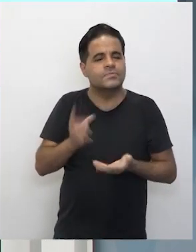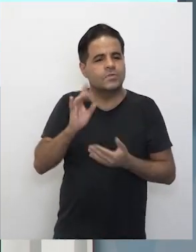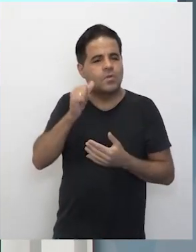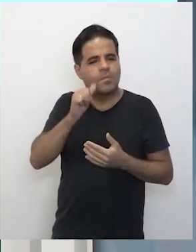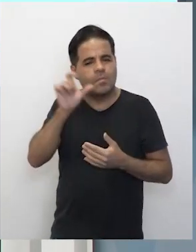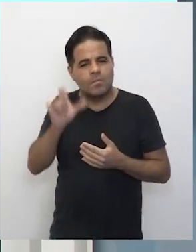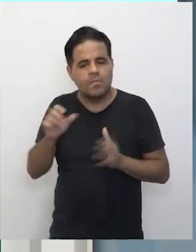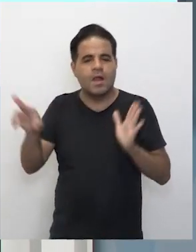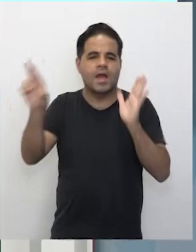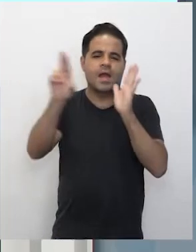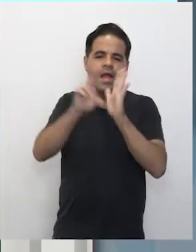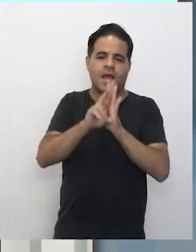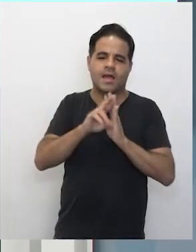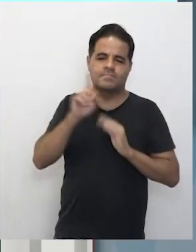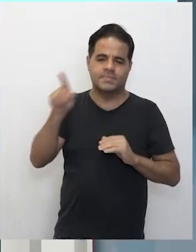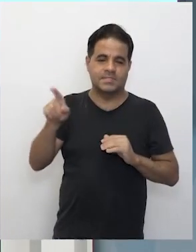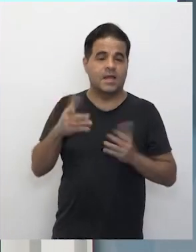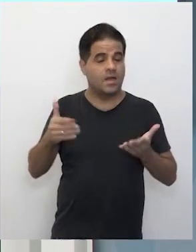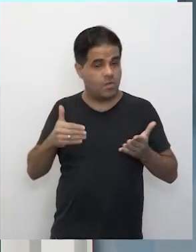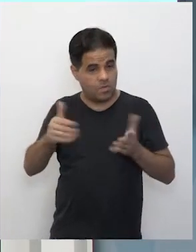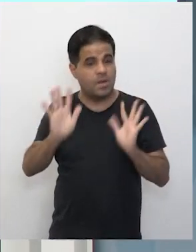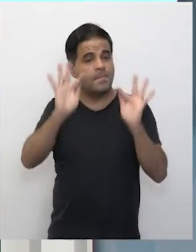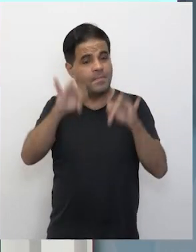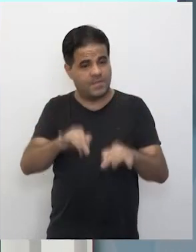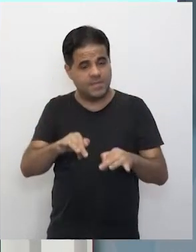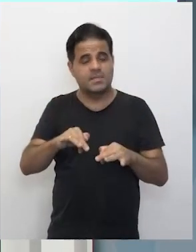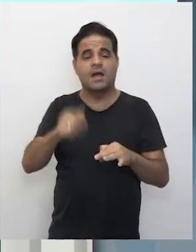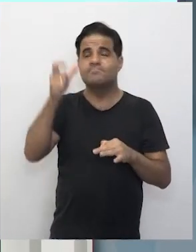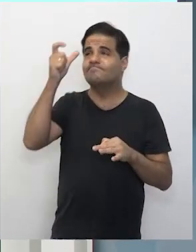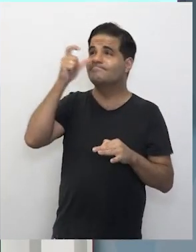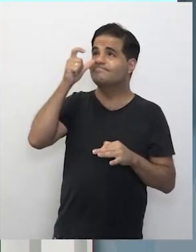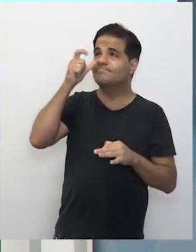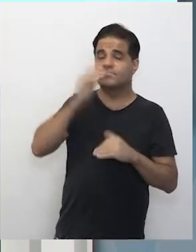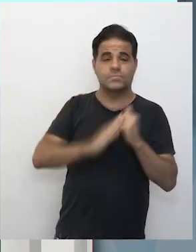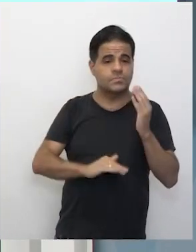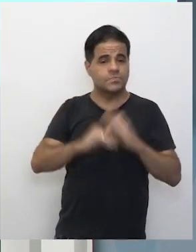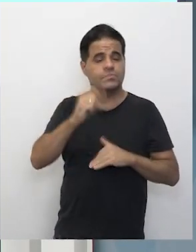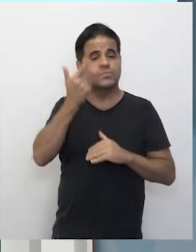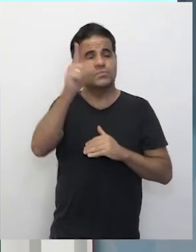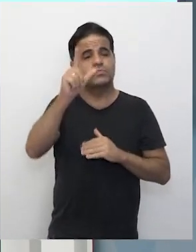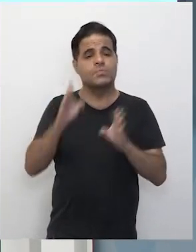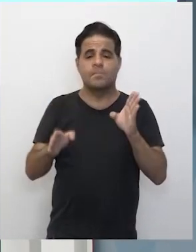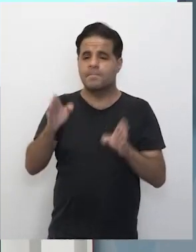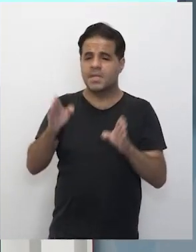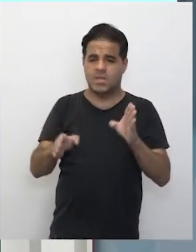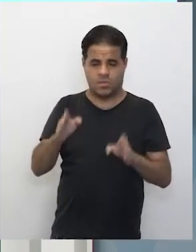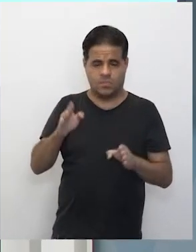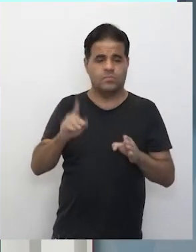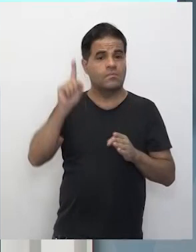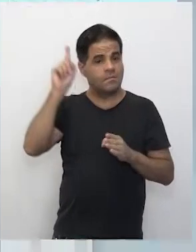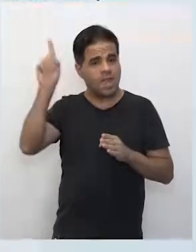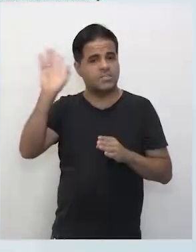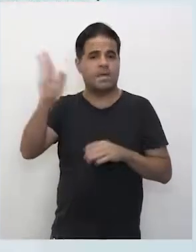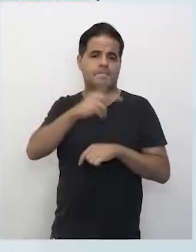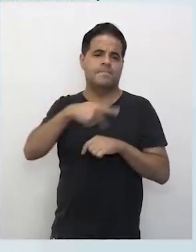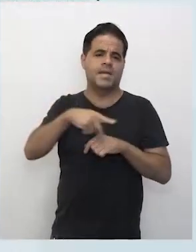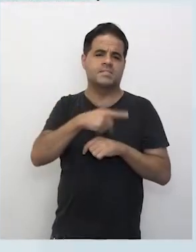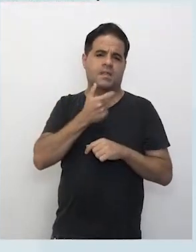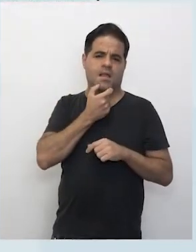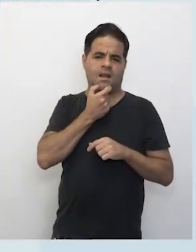para representar. E para a gente finalizar, vamos ver aí obras do outro período, que já é o período lá na Inglaterra,